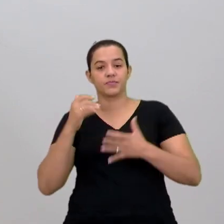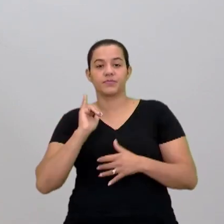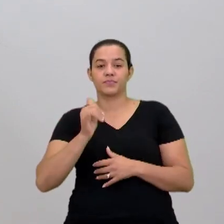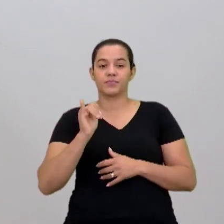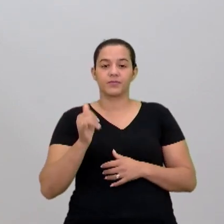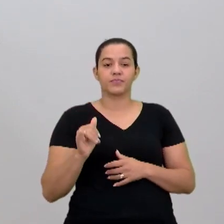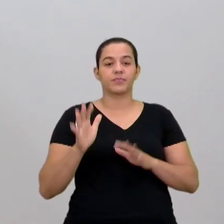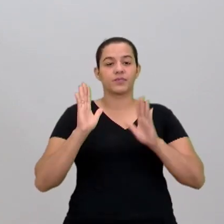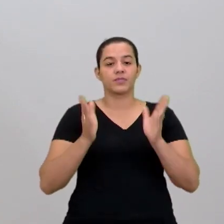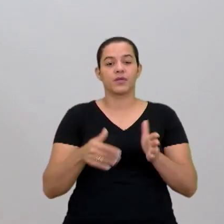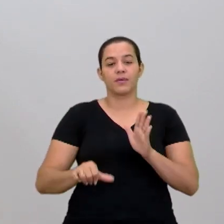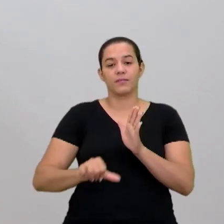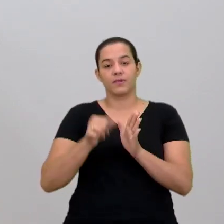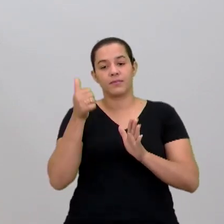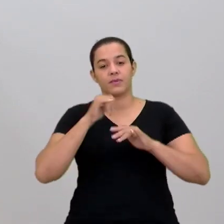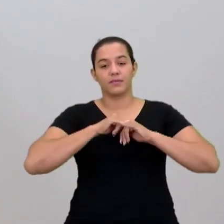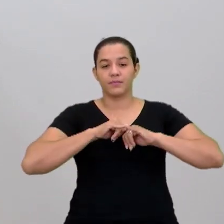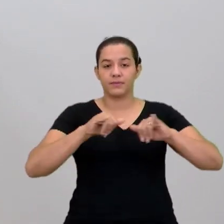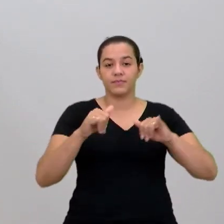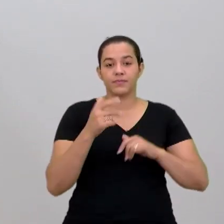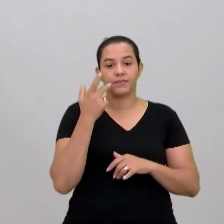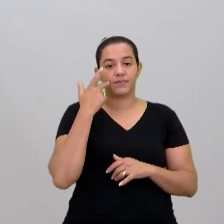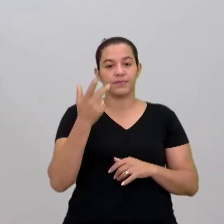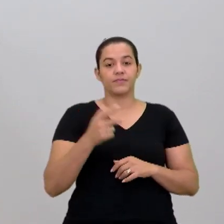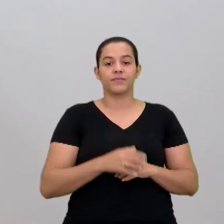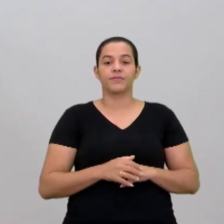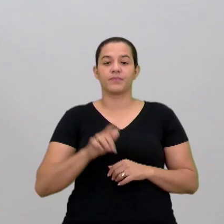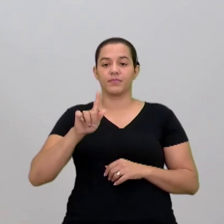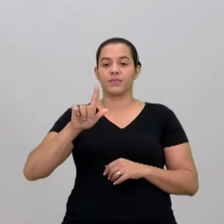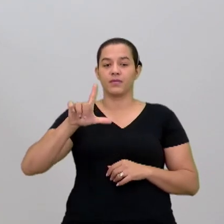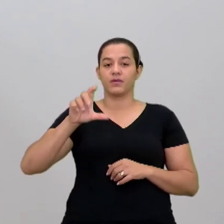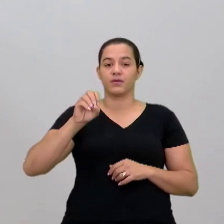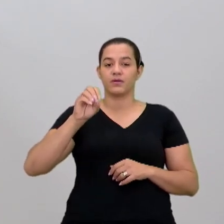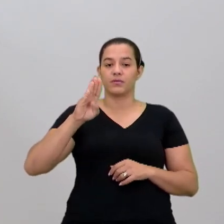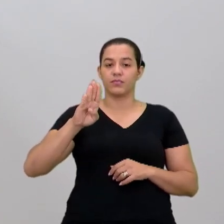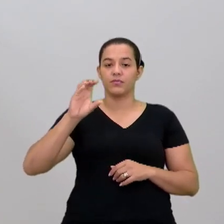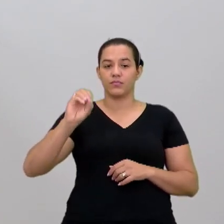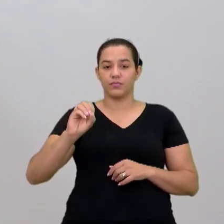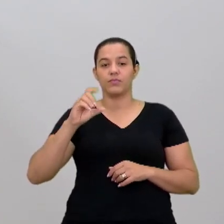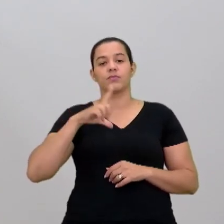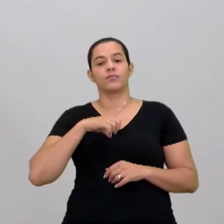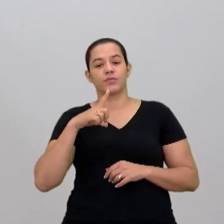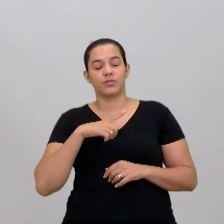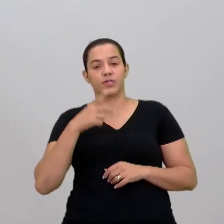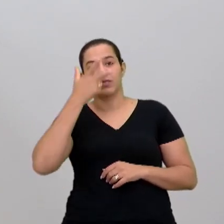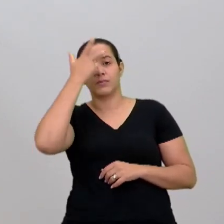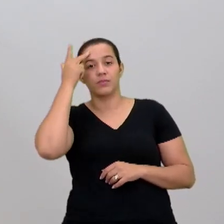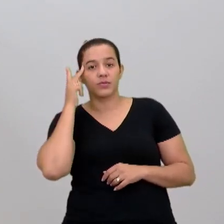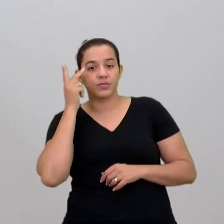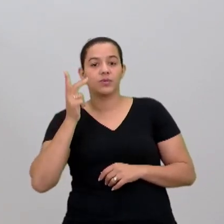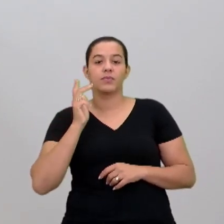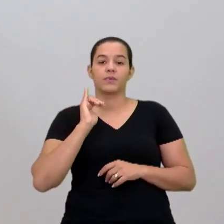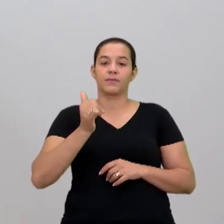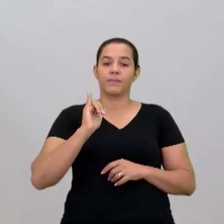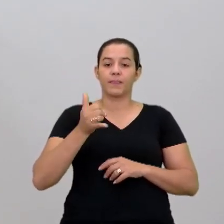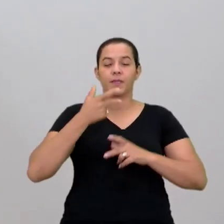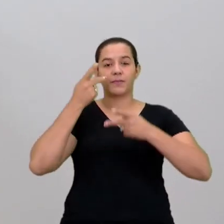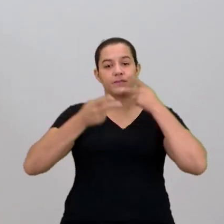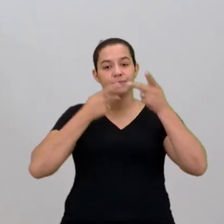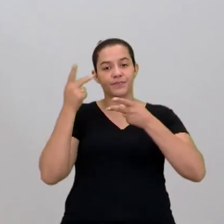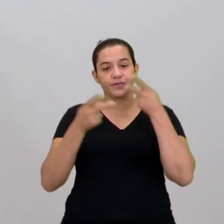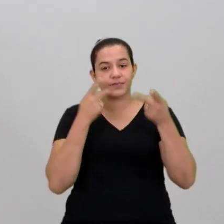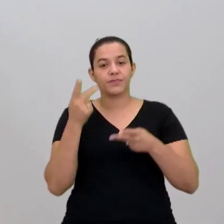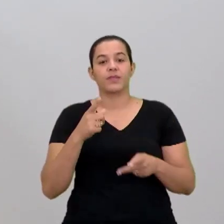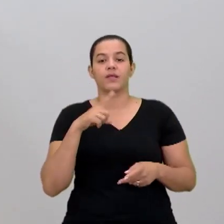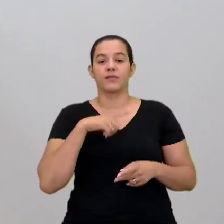já está anunciada a primeira mulher narradora pela Globo, né? Então, a gente já tem gente... as mulheres já ocuparam